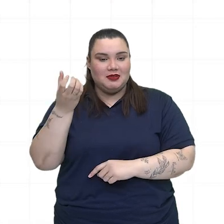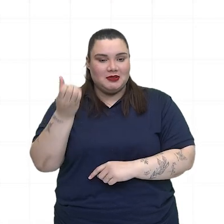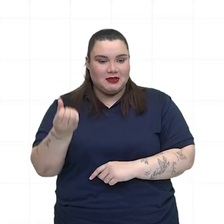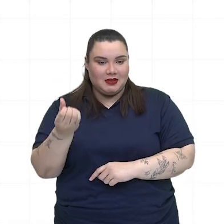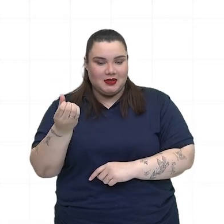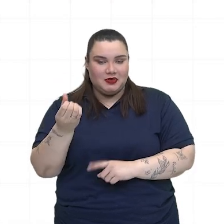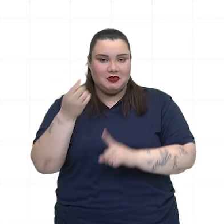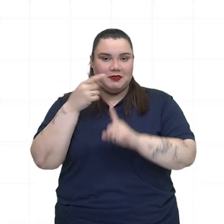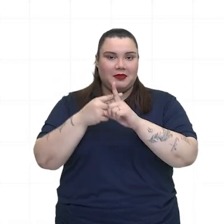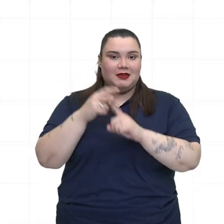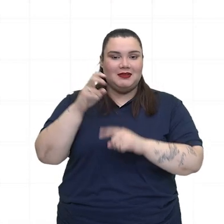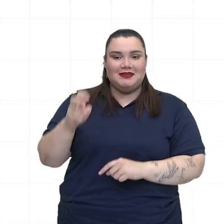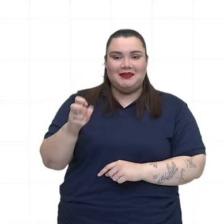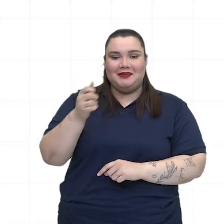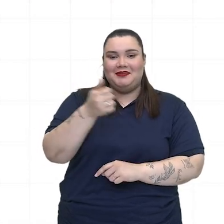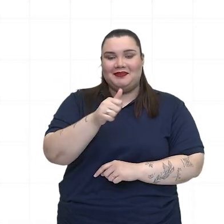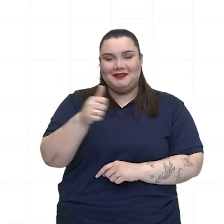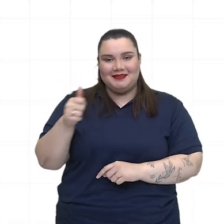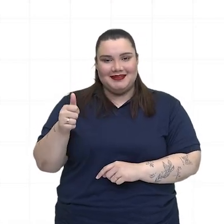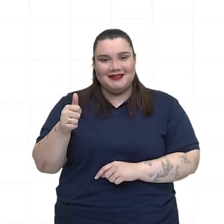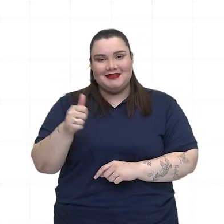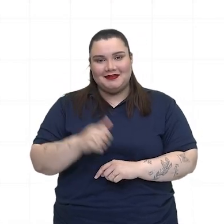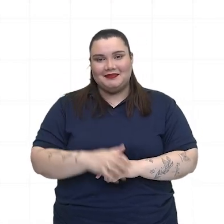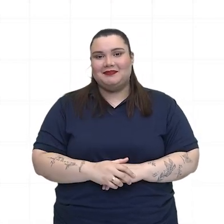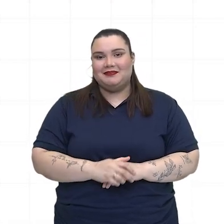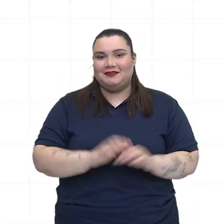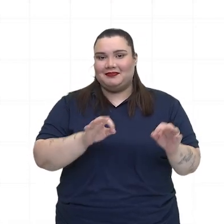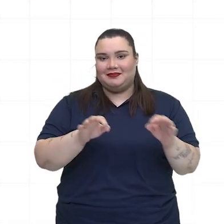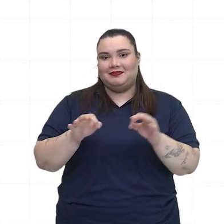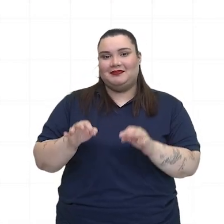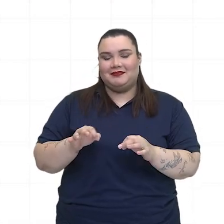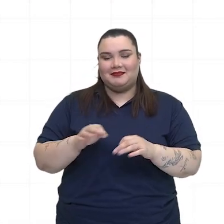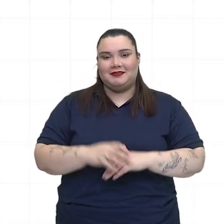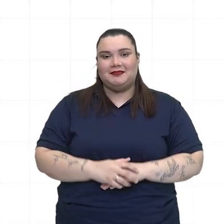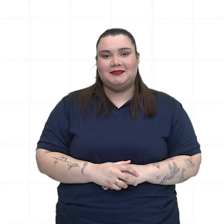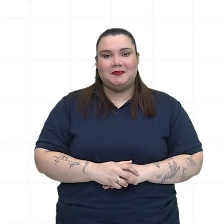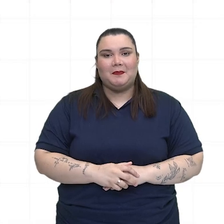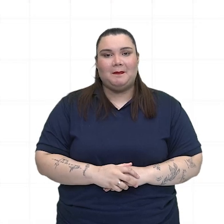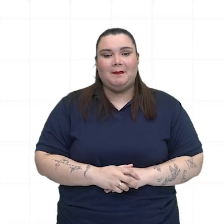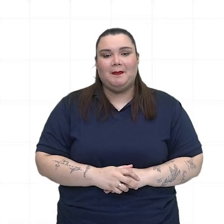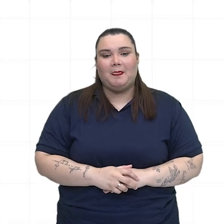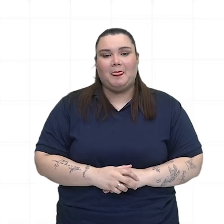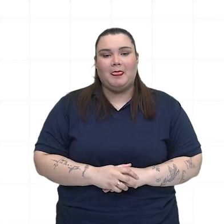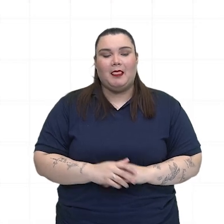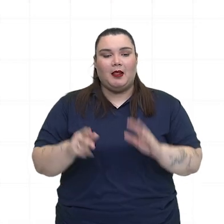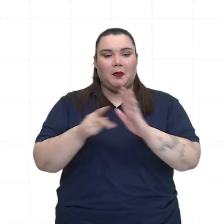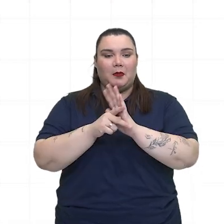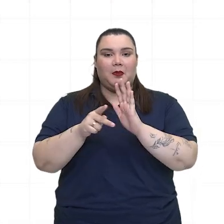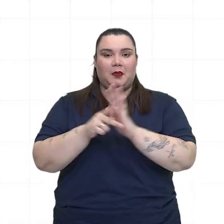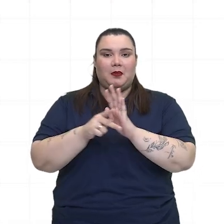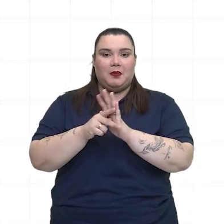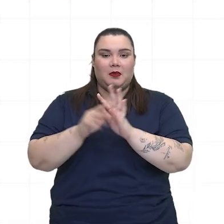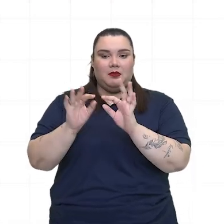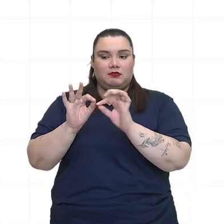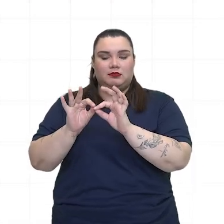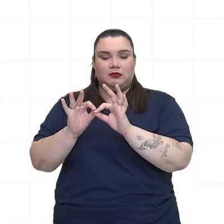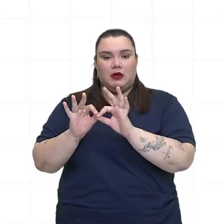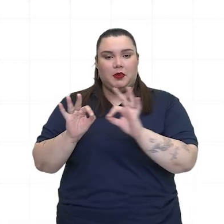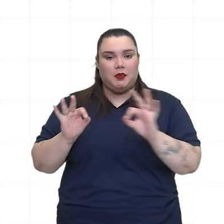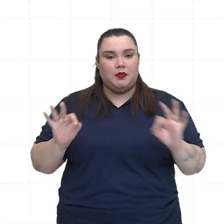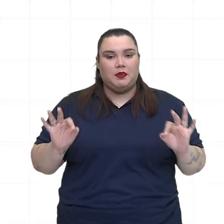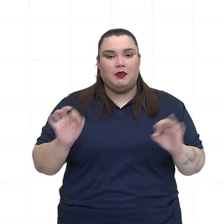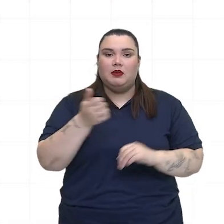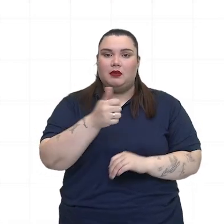11. Então, nós já temos ideia aqui do valor do nosso, né? Da nossa largura que ele está considerando aqui.